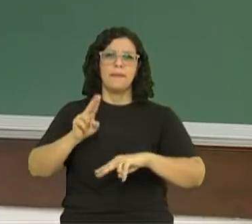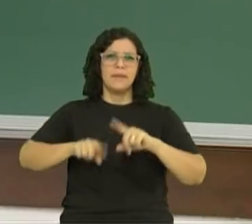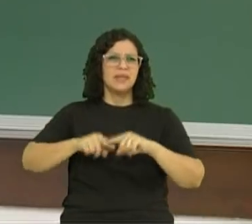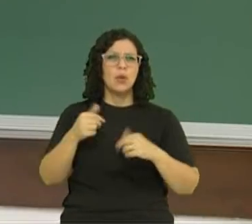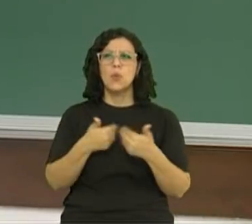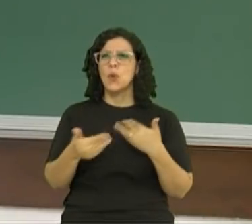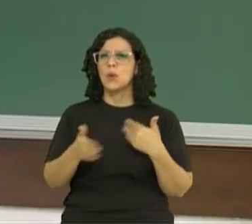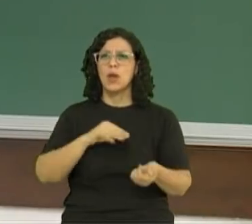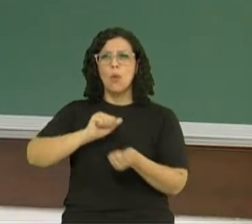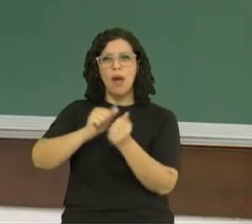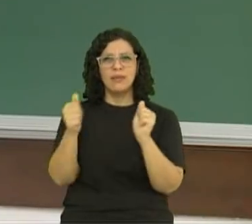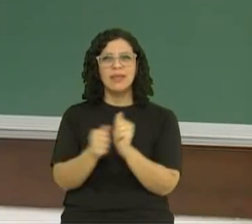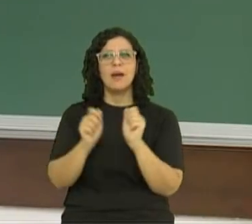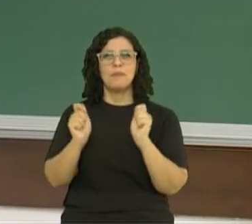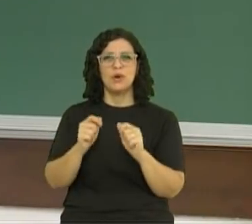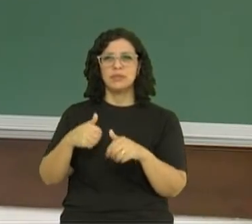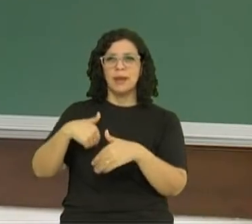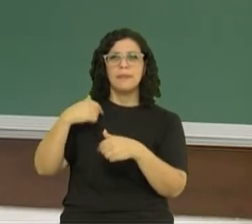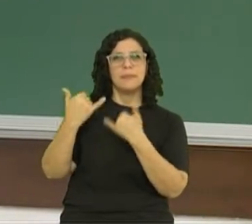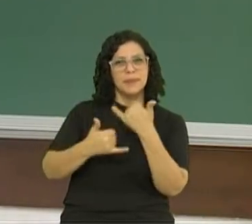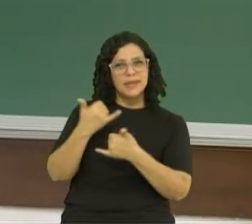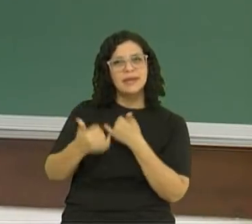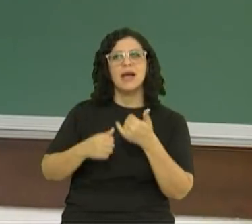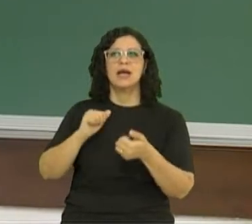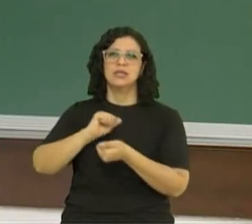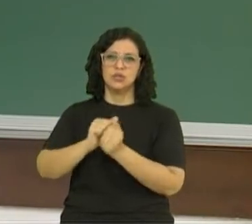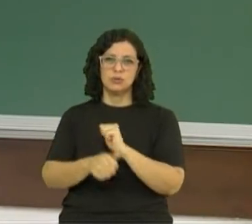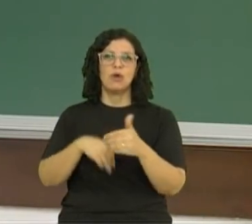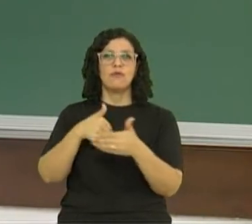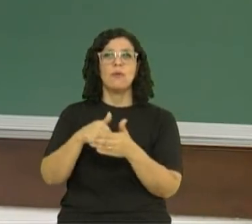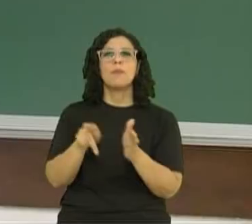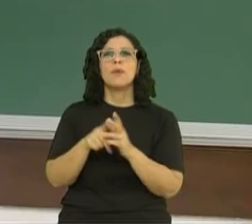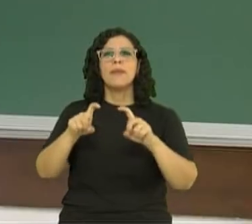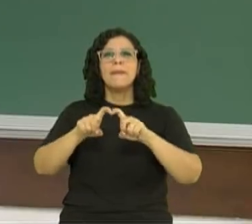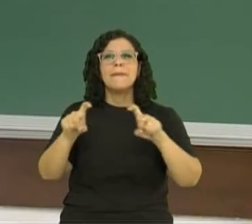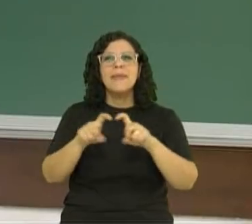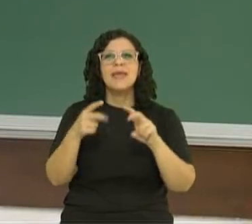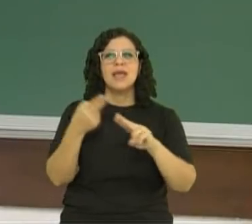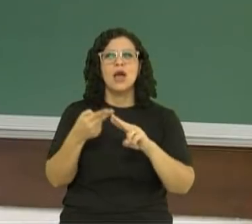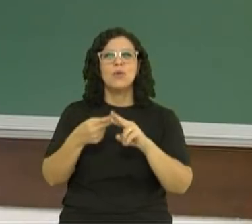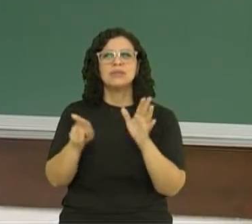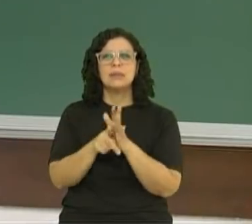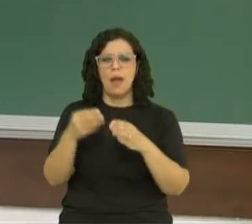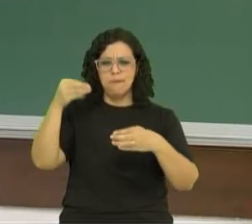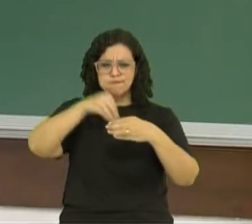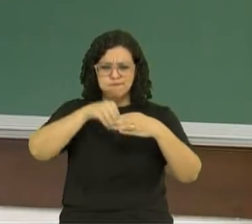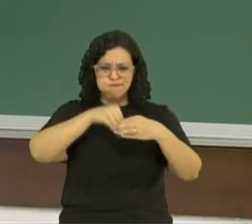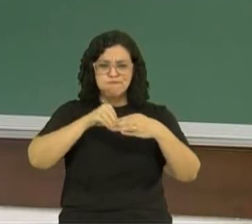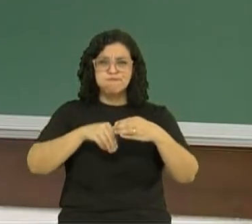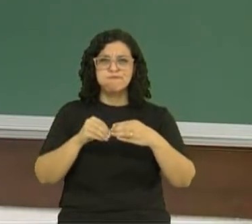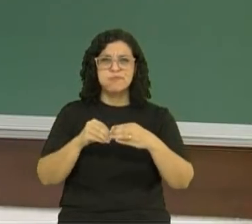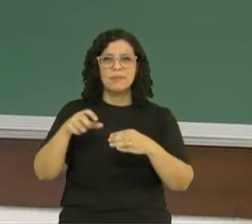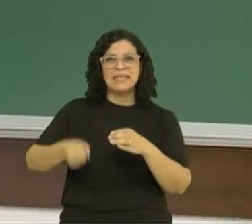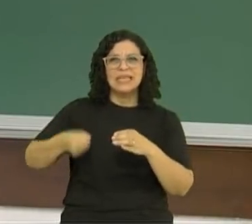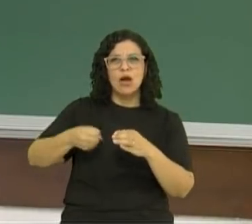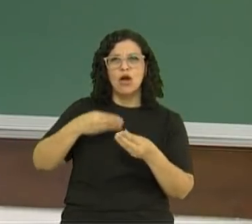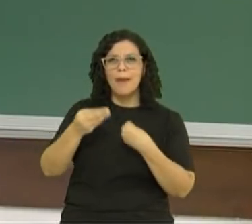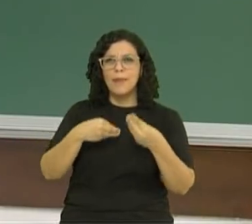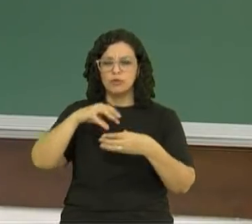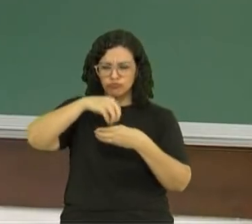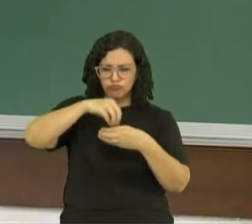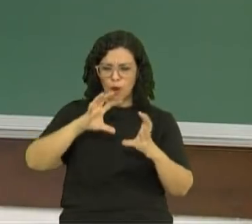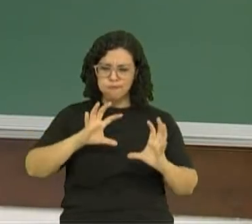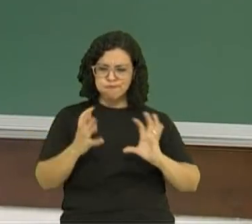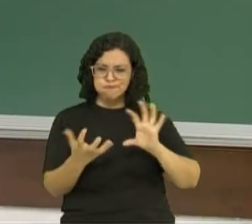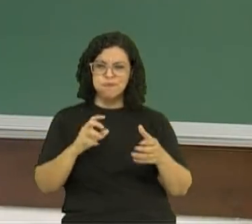até mesmo adaptação, pode estar se jogando, fazendo uma bola, né, de meia aí com sacolas, né, com saquinhos, pode estar fazendo a sua bola. Então não precisa